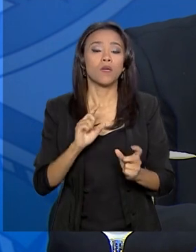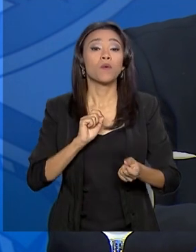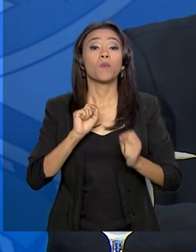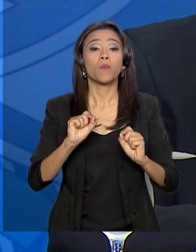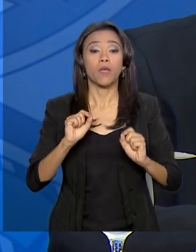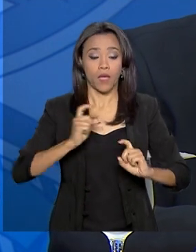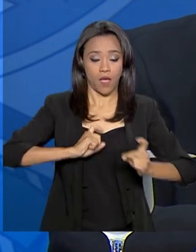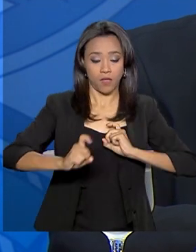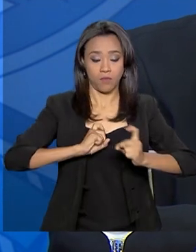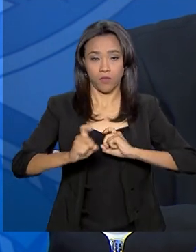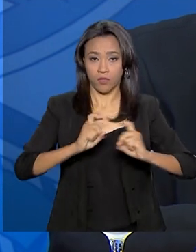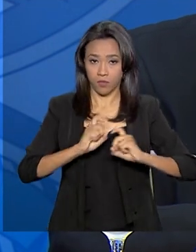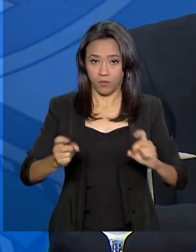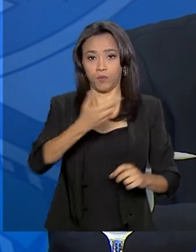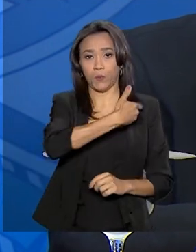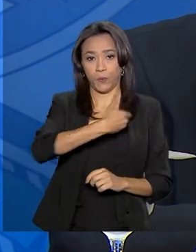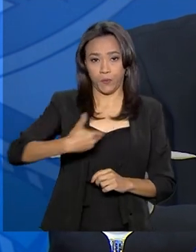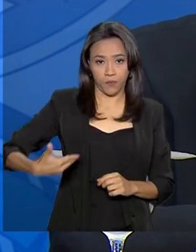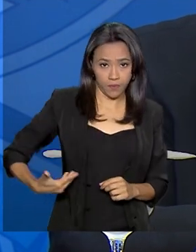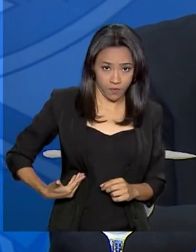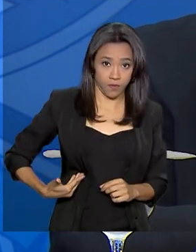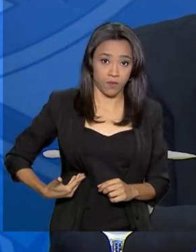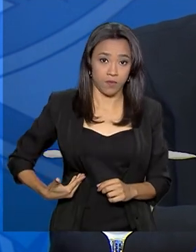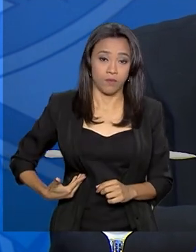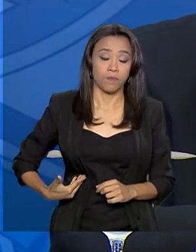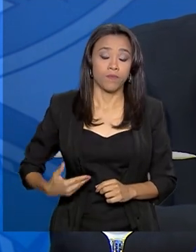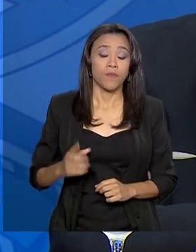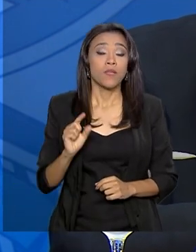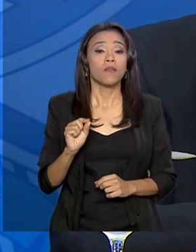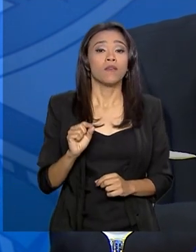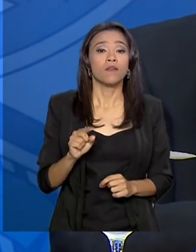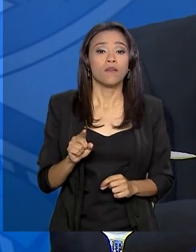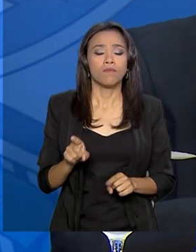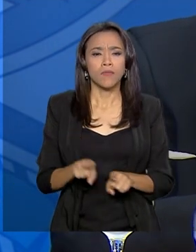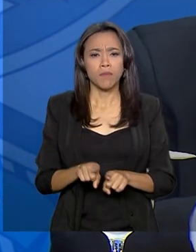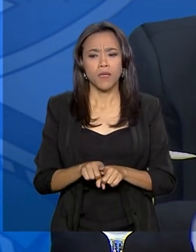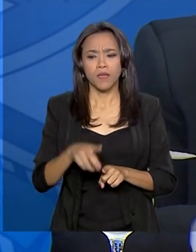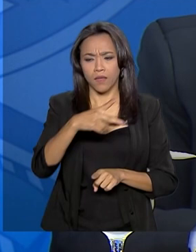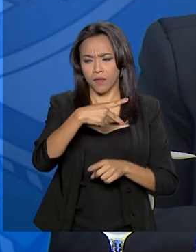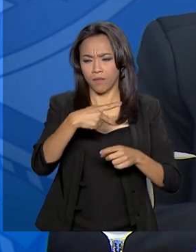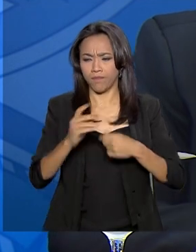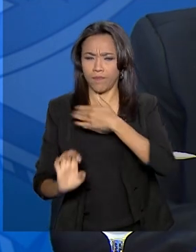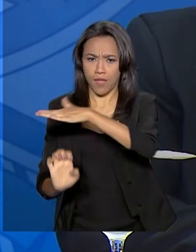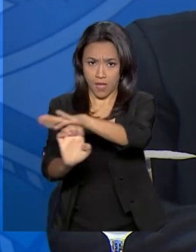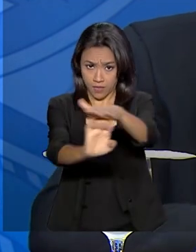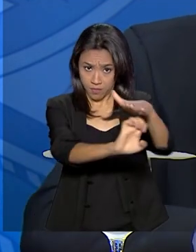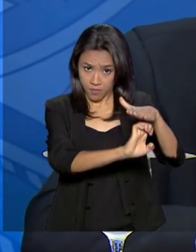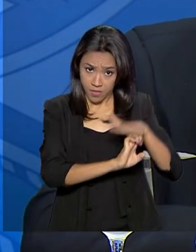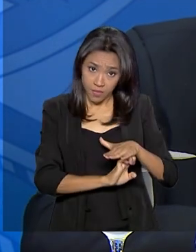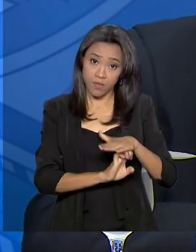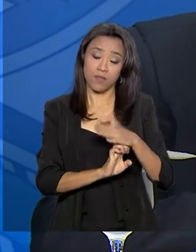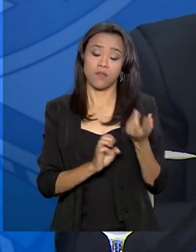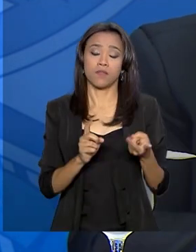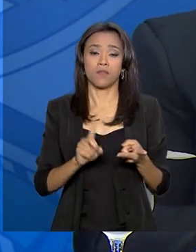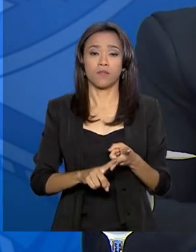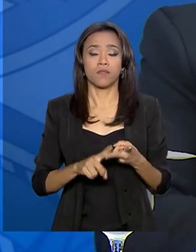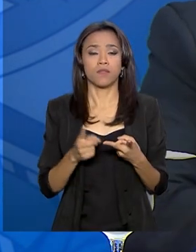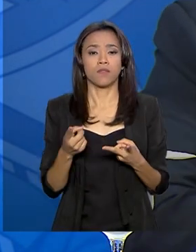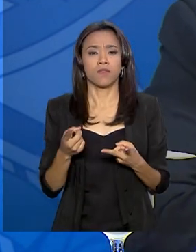do Estado brasileiro, permitir que a iniciativa privada, leia-se, a sociedade